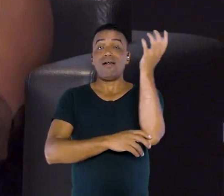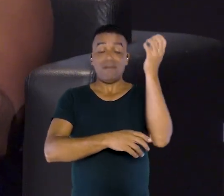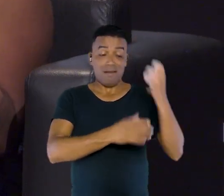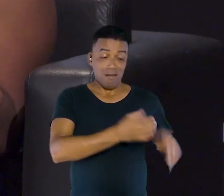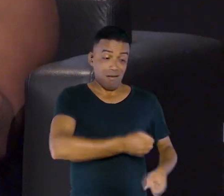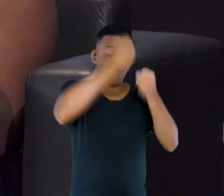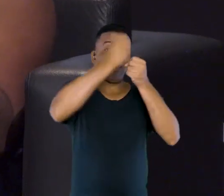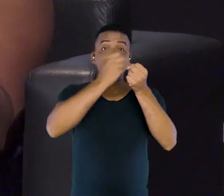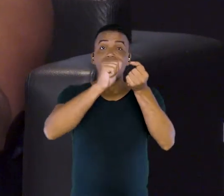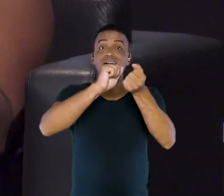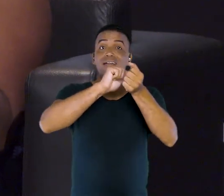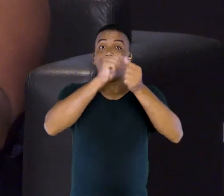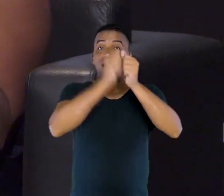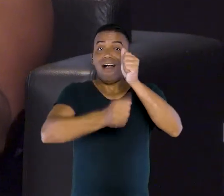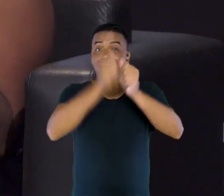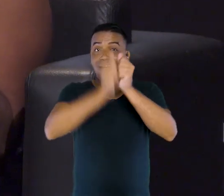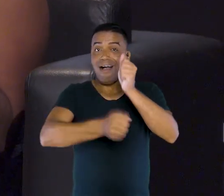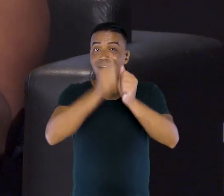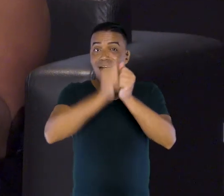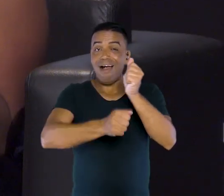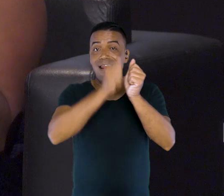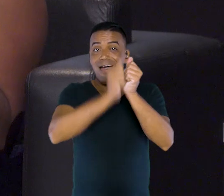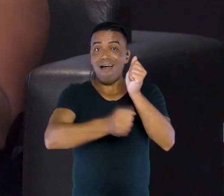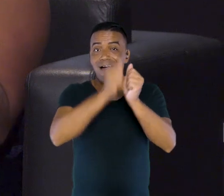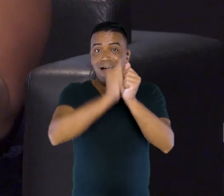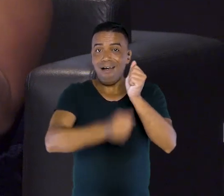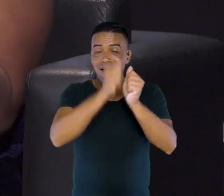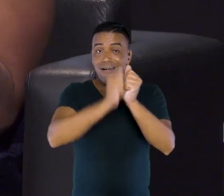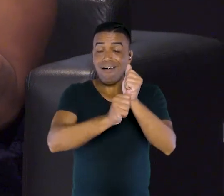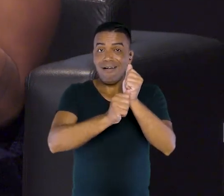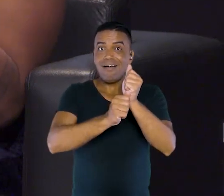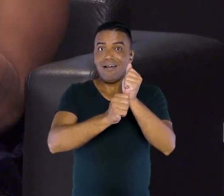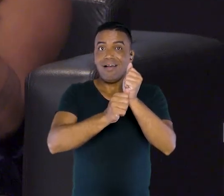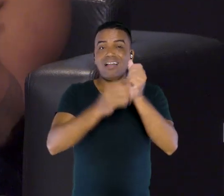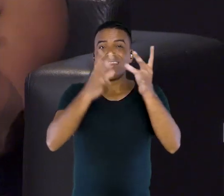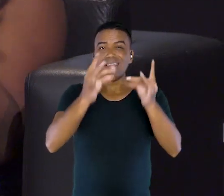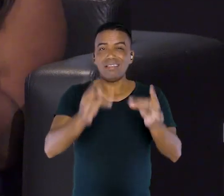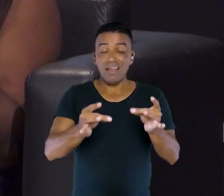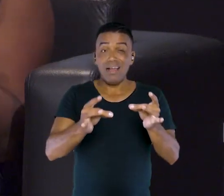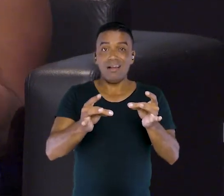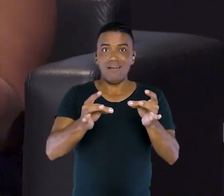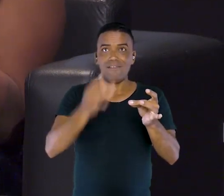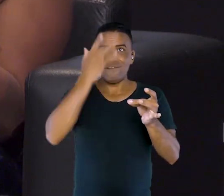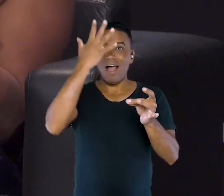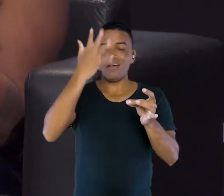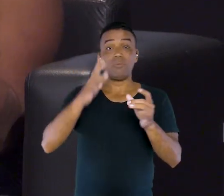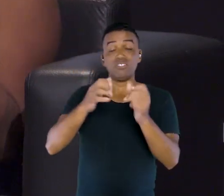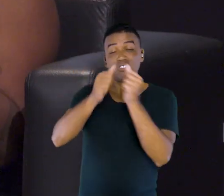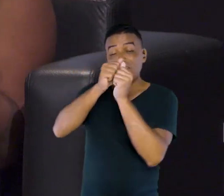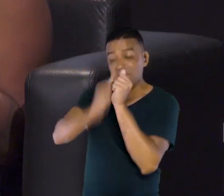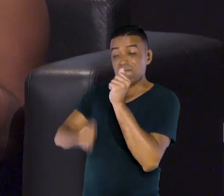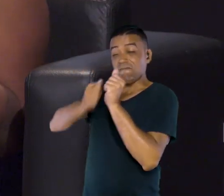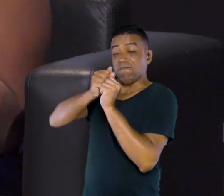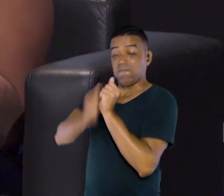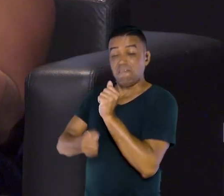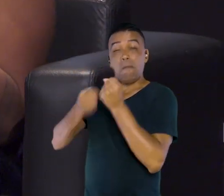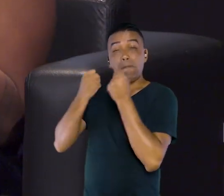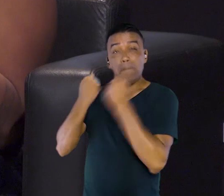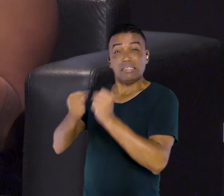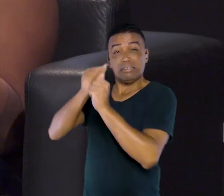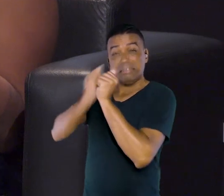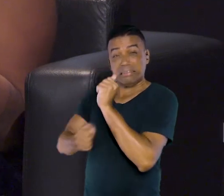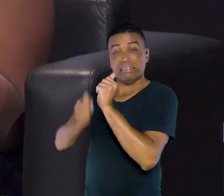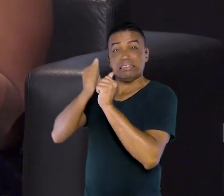bem mais, não líquido, mais fácil de ralar, mas tem umas que você vai dar toda a força para ralar,